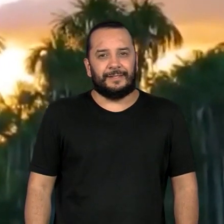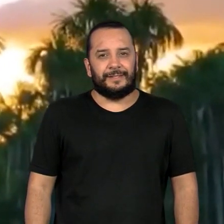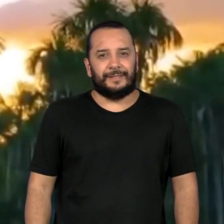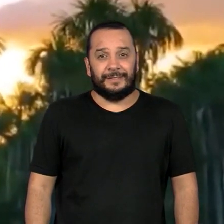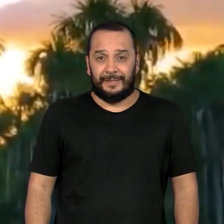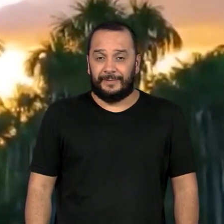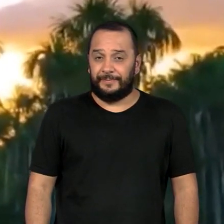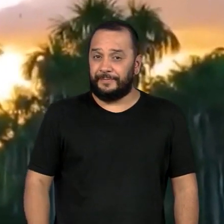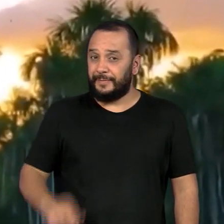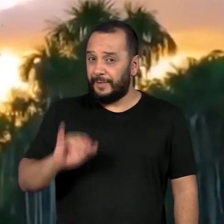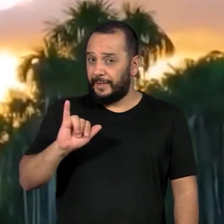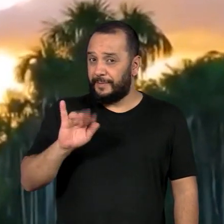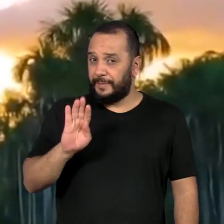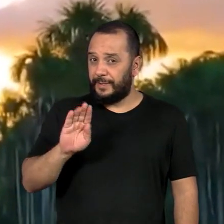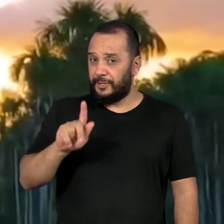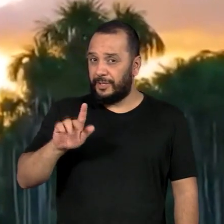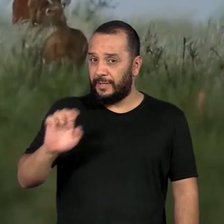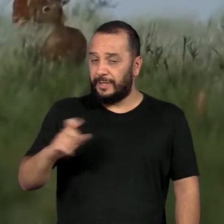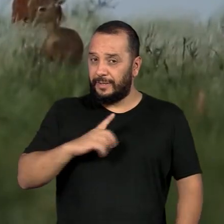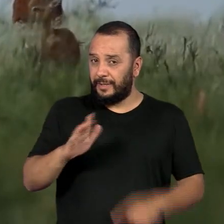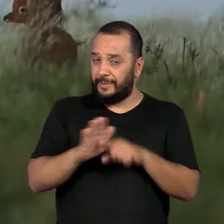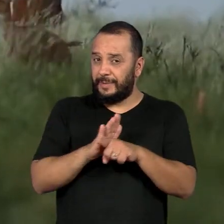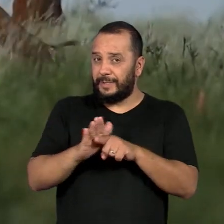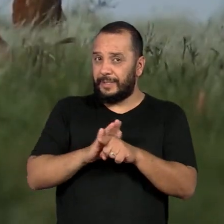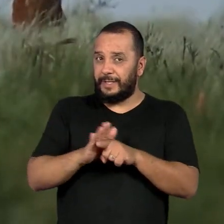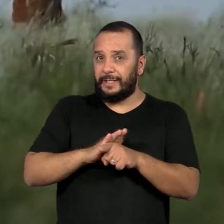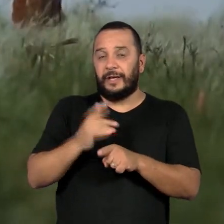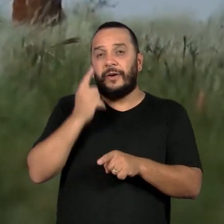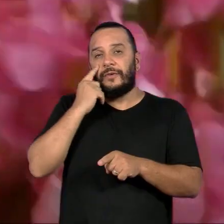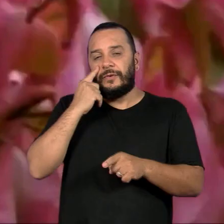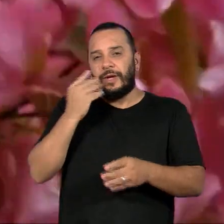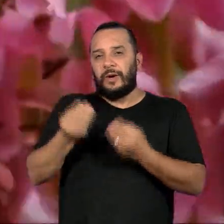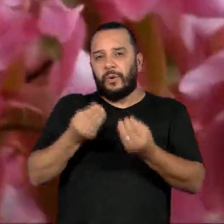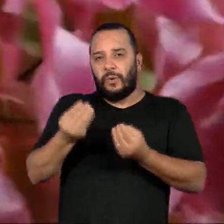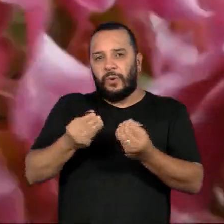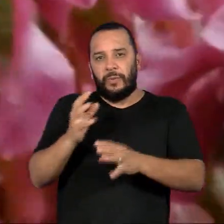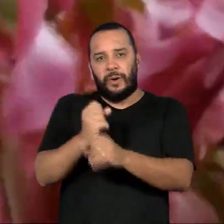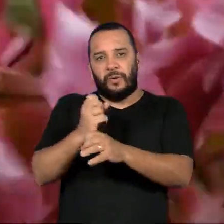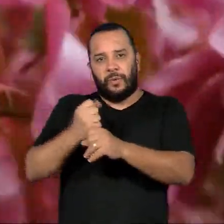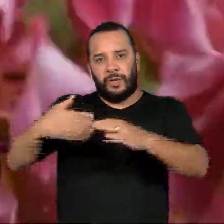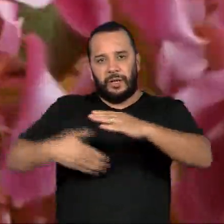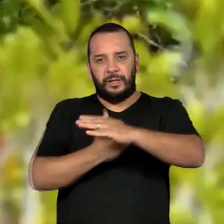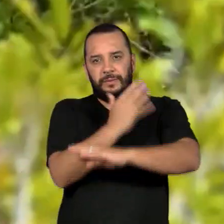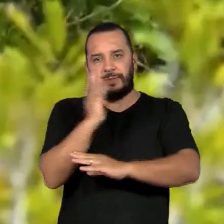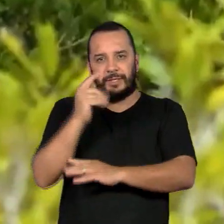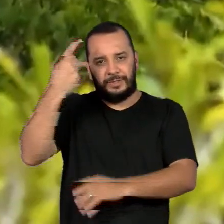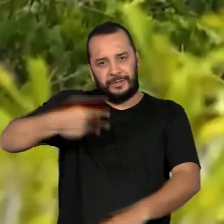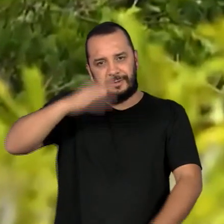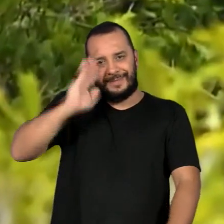O IBGE reúne dados para calcular o valor da rica biodiversidade brasileira.